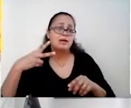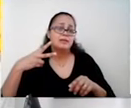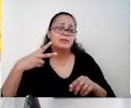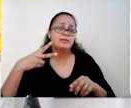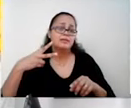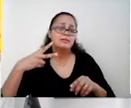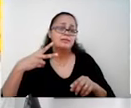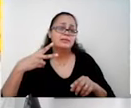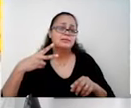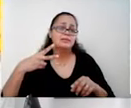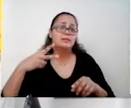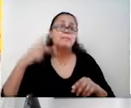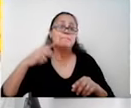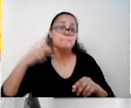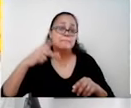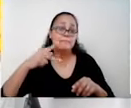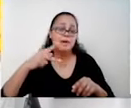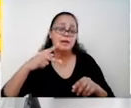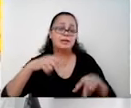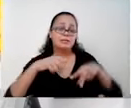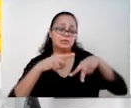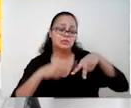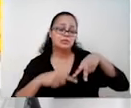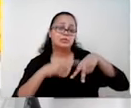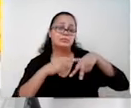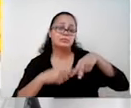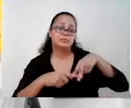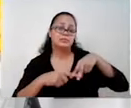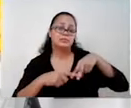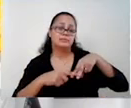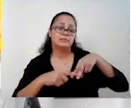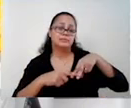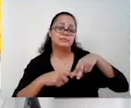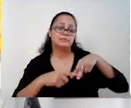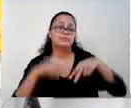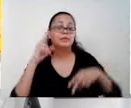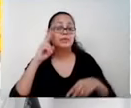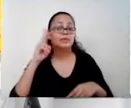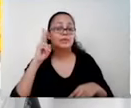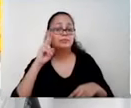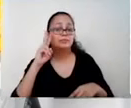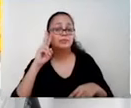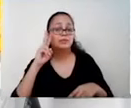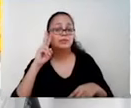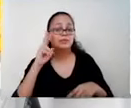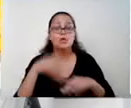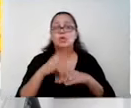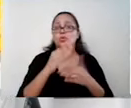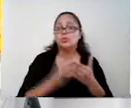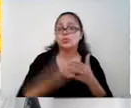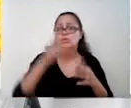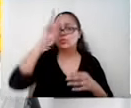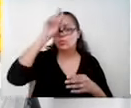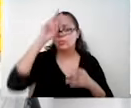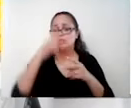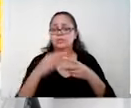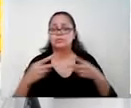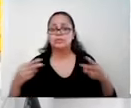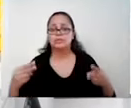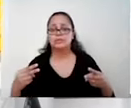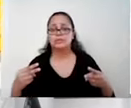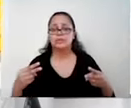mais desenvolvido geralmente do que as outras partes do corpo. Lembrando só também, todo inseto sempre tem um par de